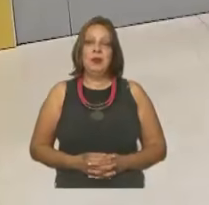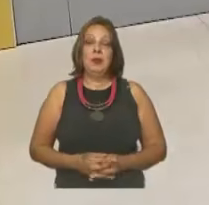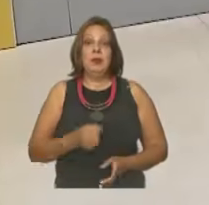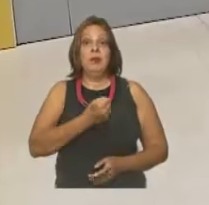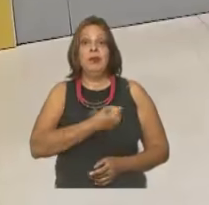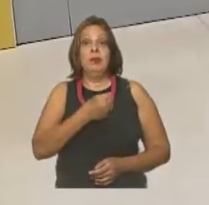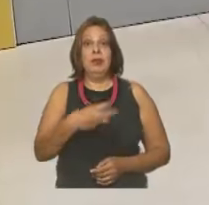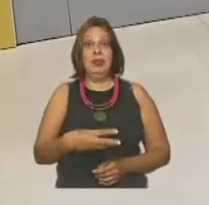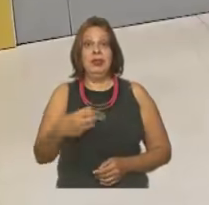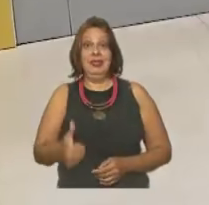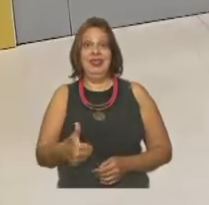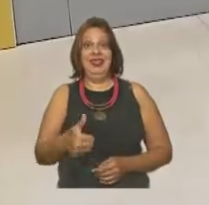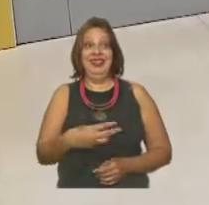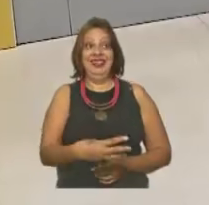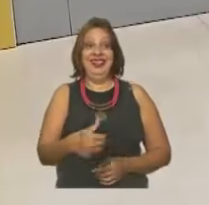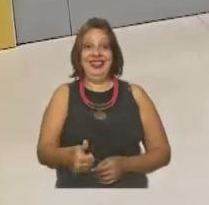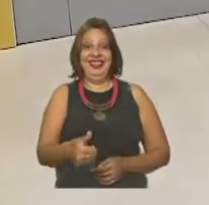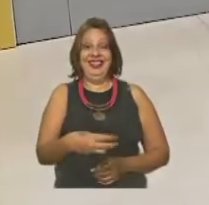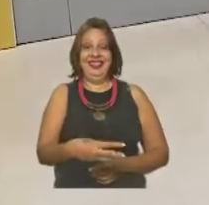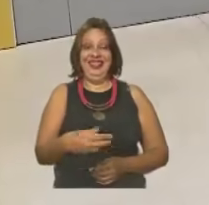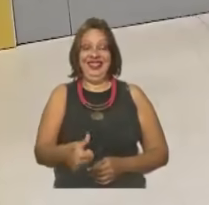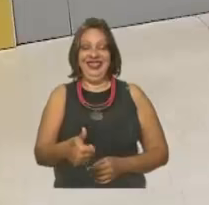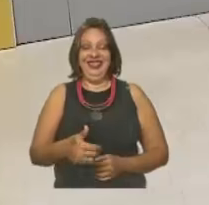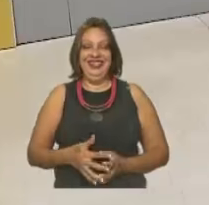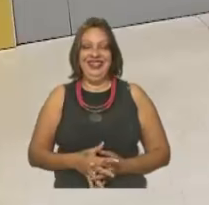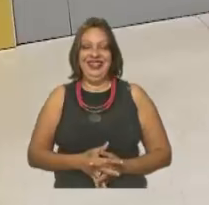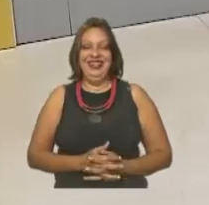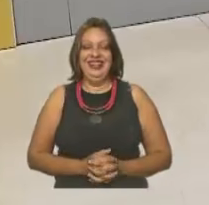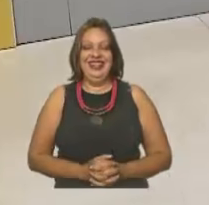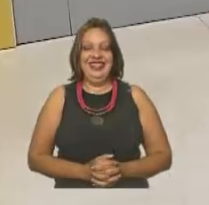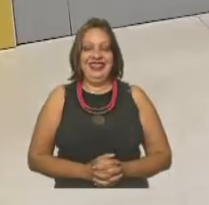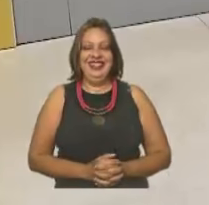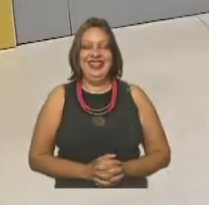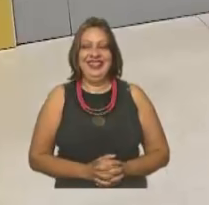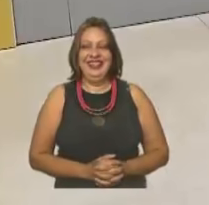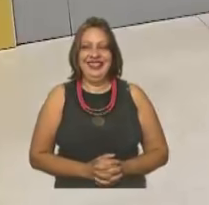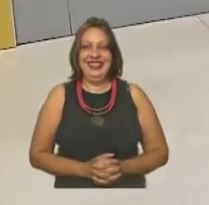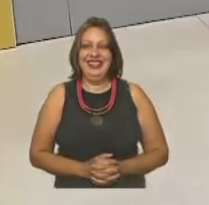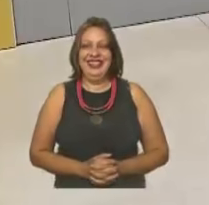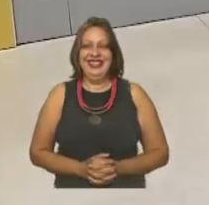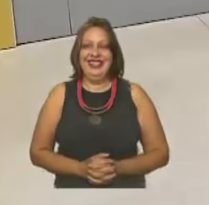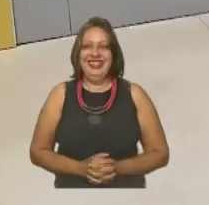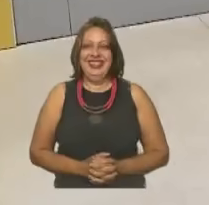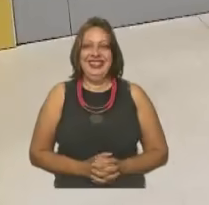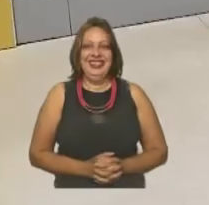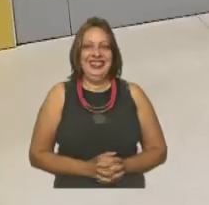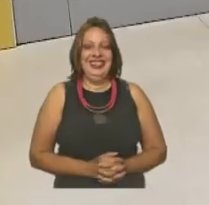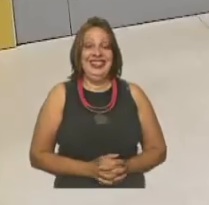23. 31. 31. 31. Olha aí.